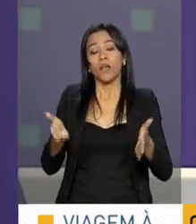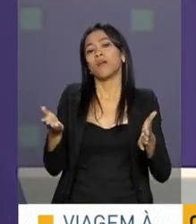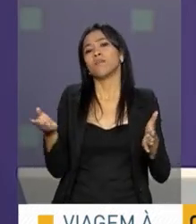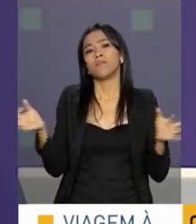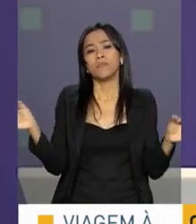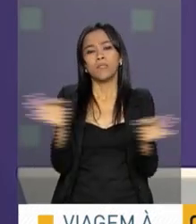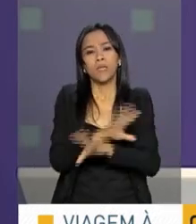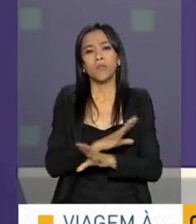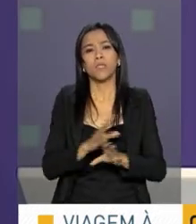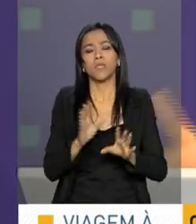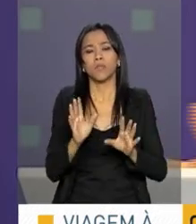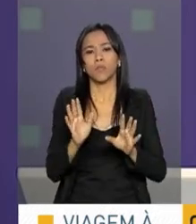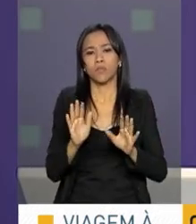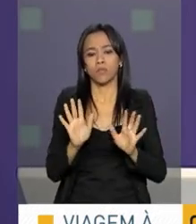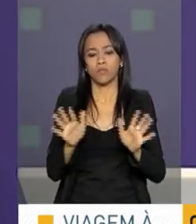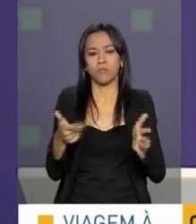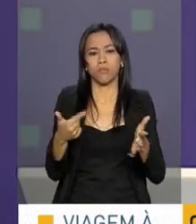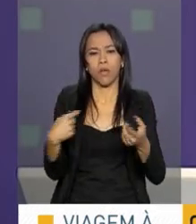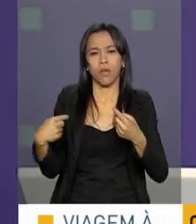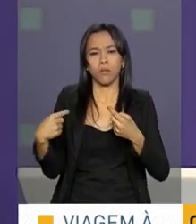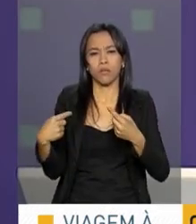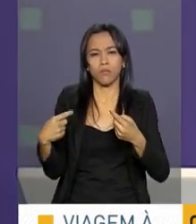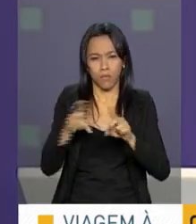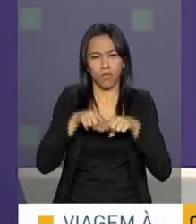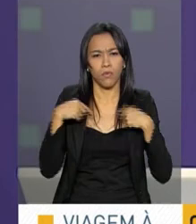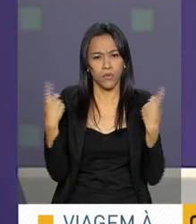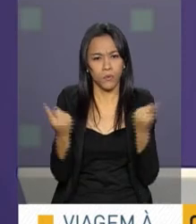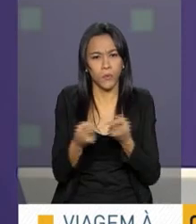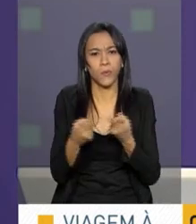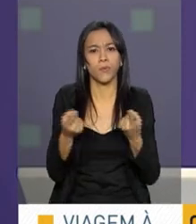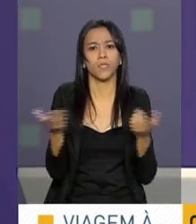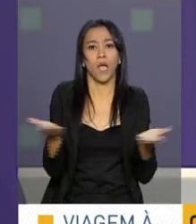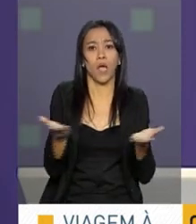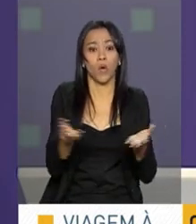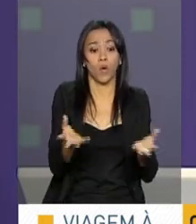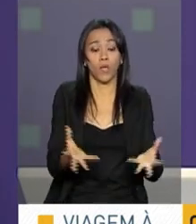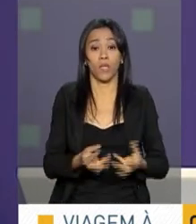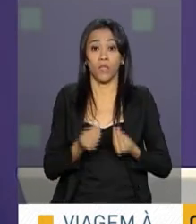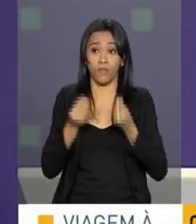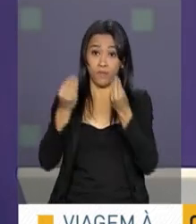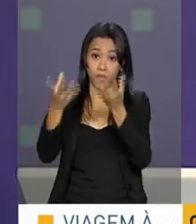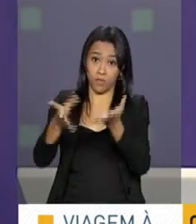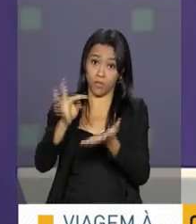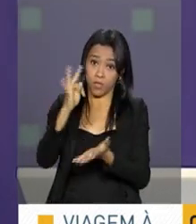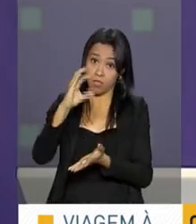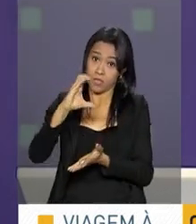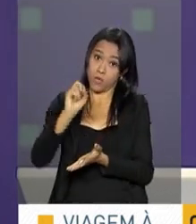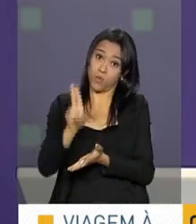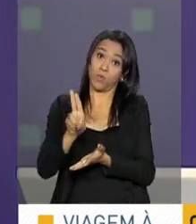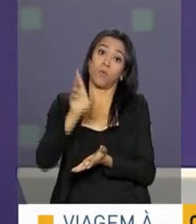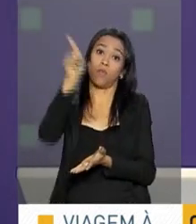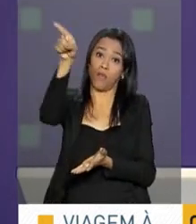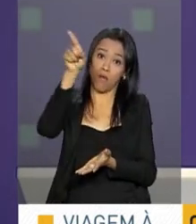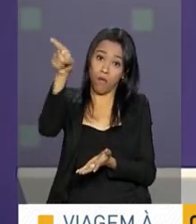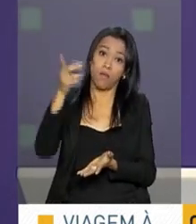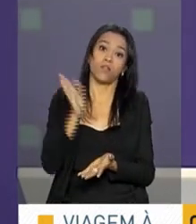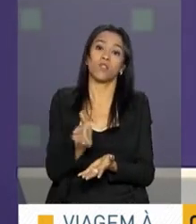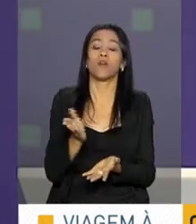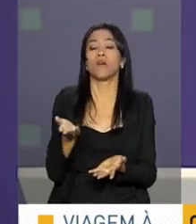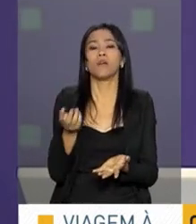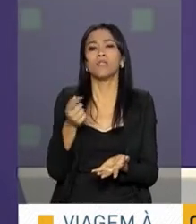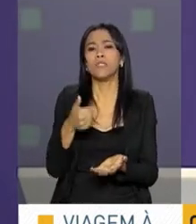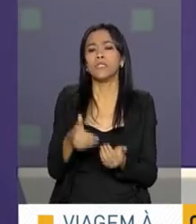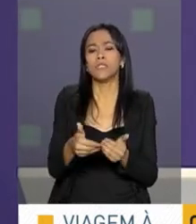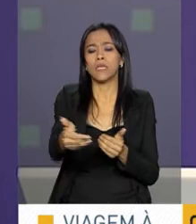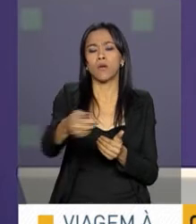pública, estamos agora mandando para o TCU, e a previsão para leilão da Ferrovia Norte-Sul é no